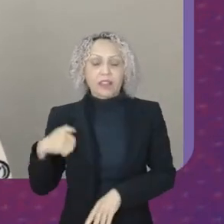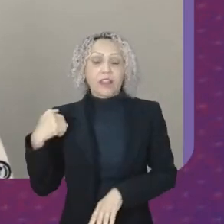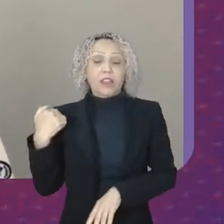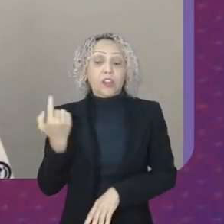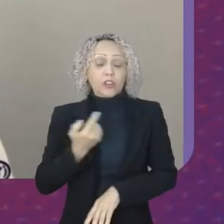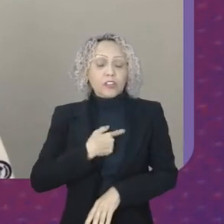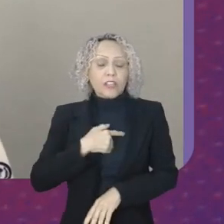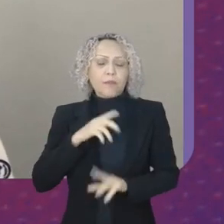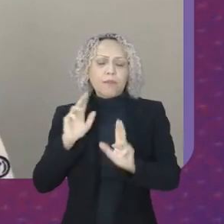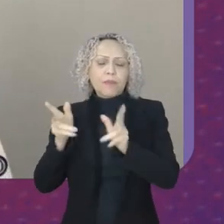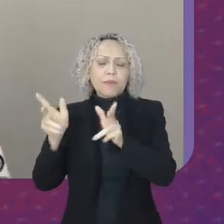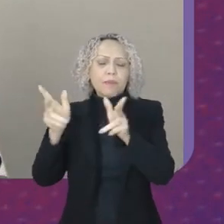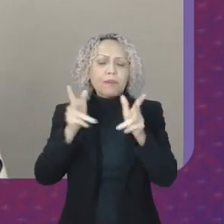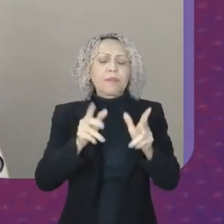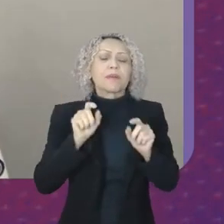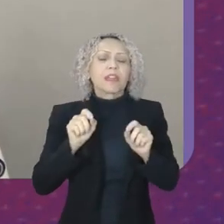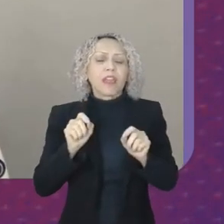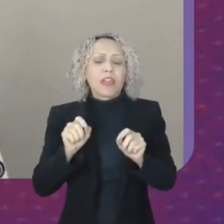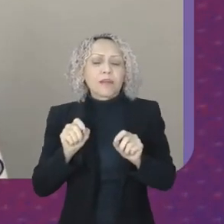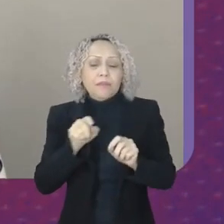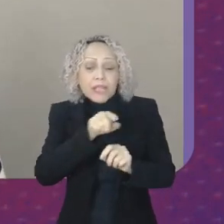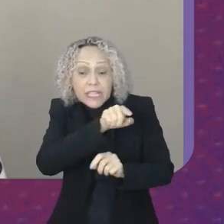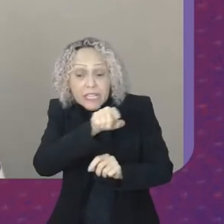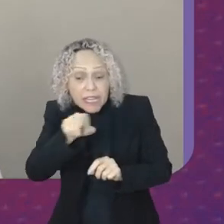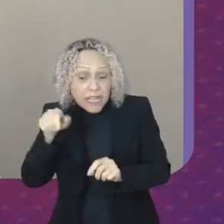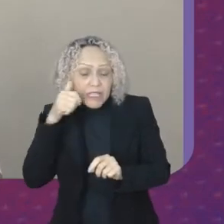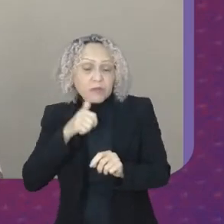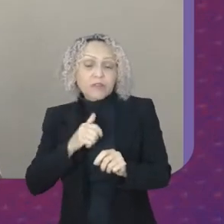Ministério das Mulheres, nós temos falado da